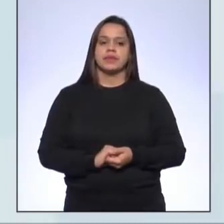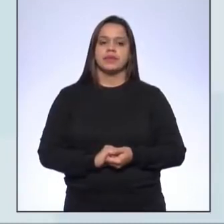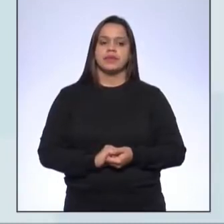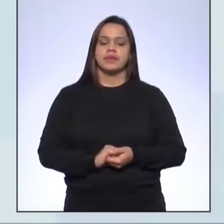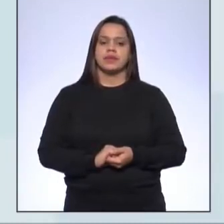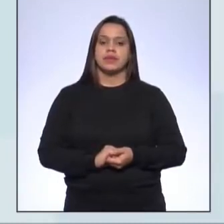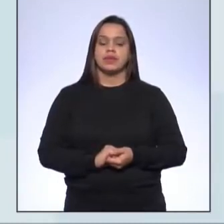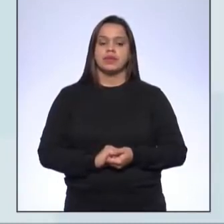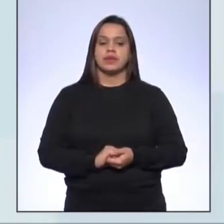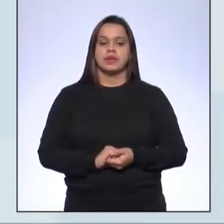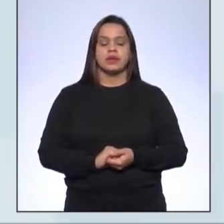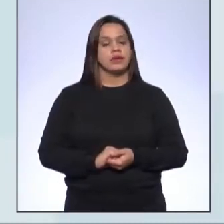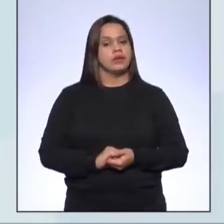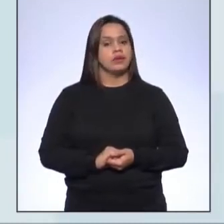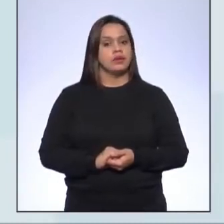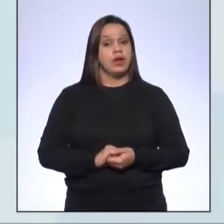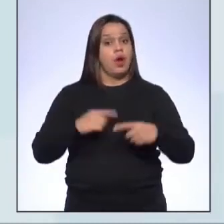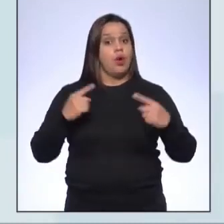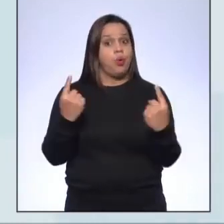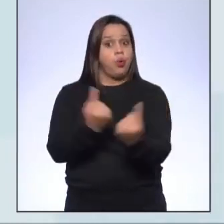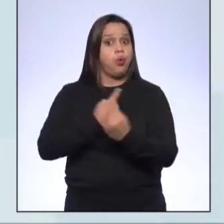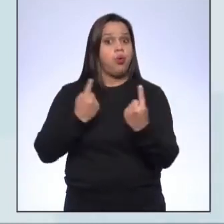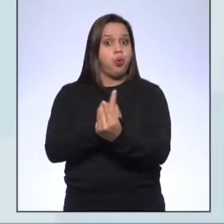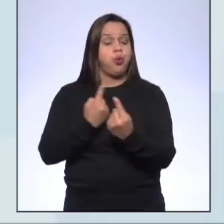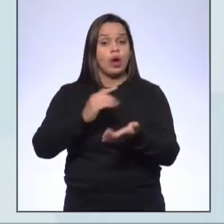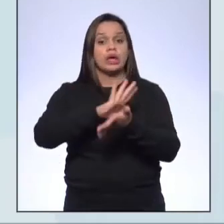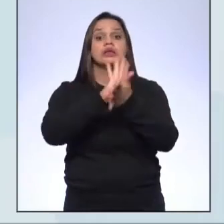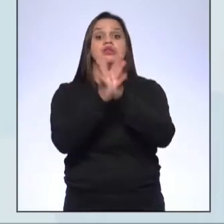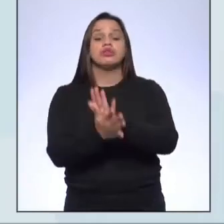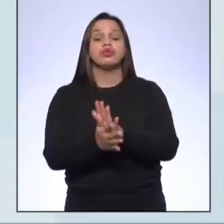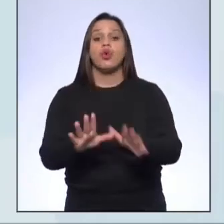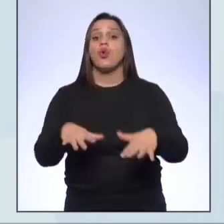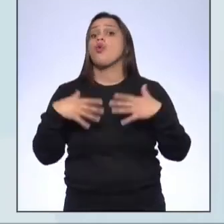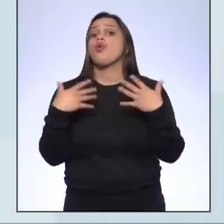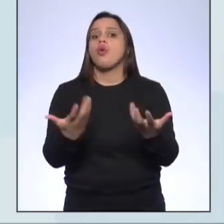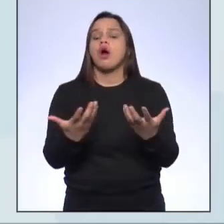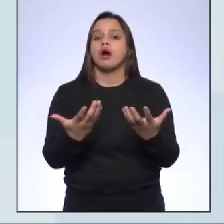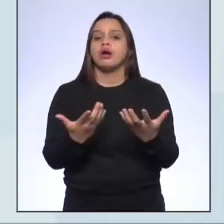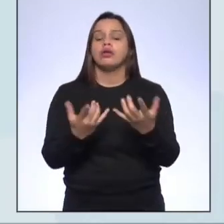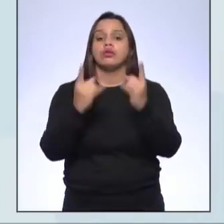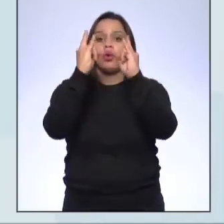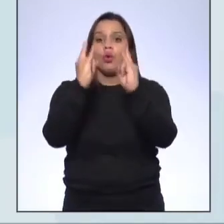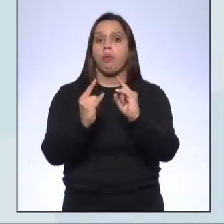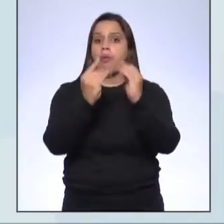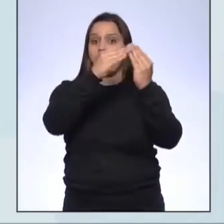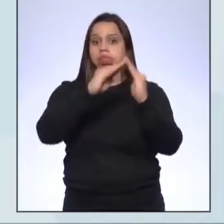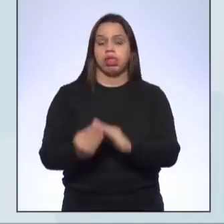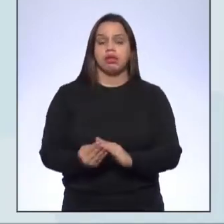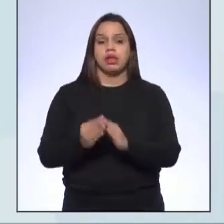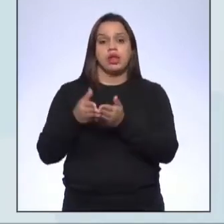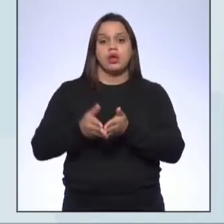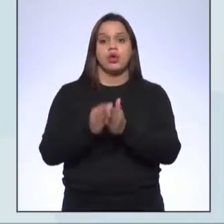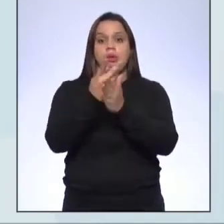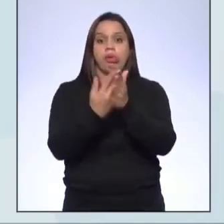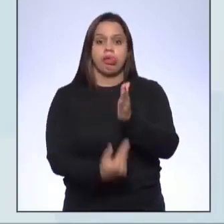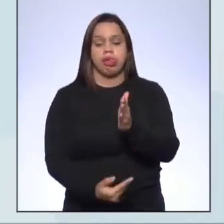Zealand? Quando o ciclone destruiu os prédios e afundou os barcos na Nova Zelândia?